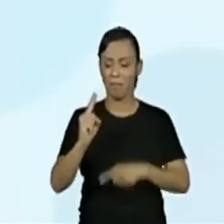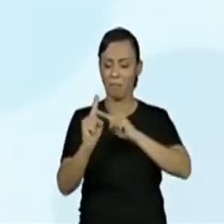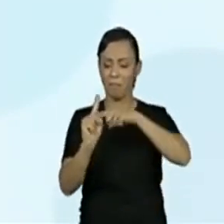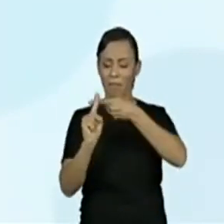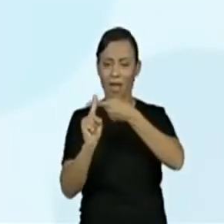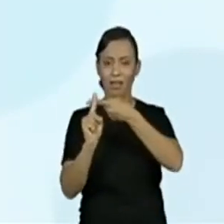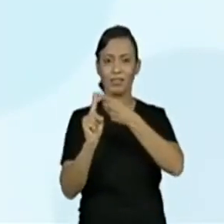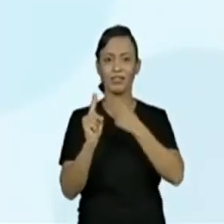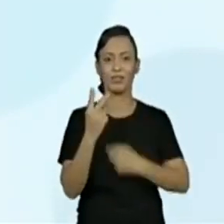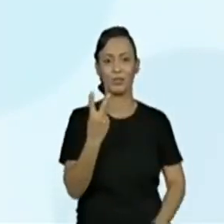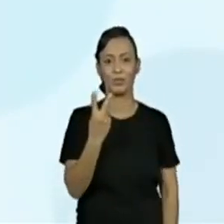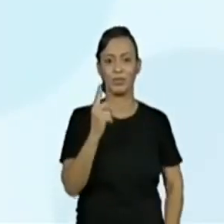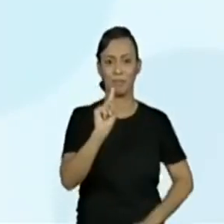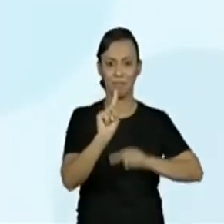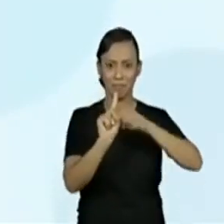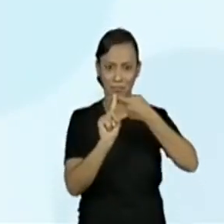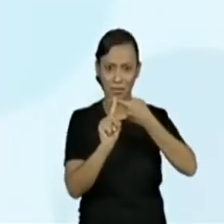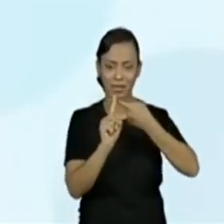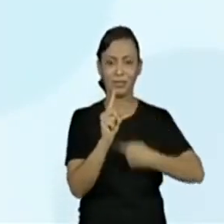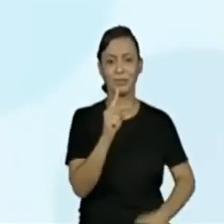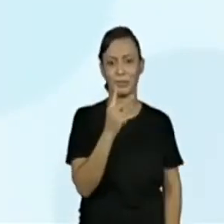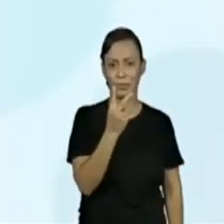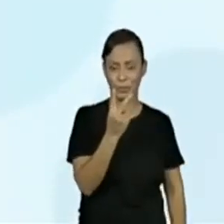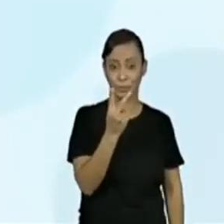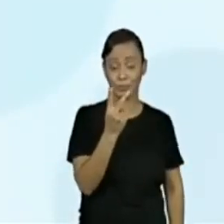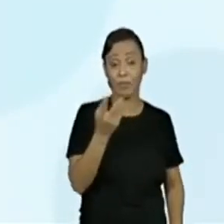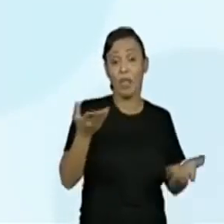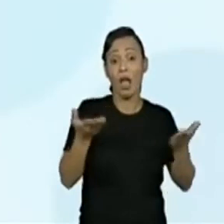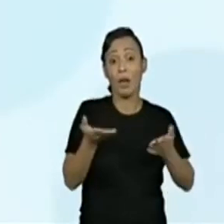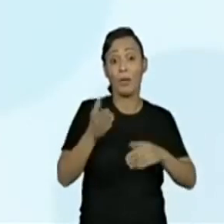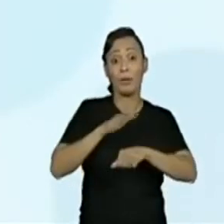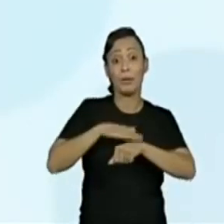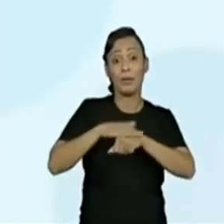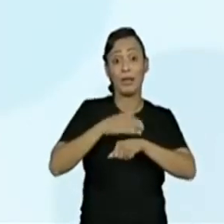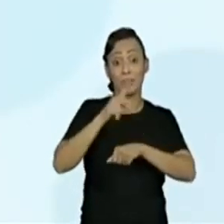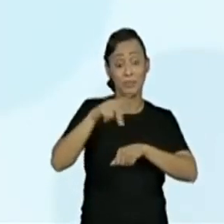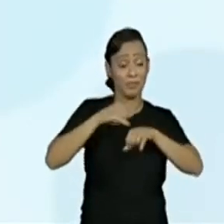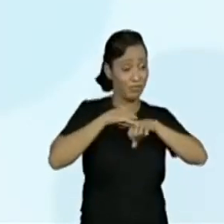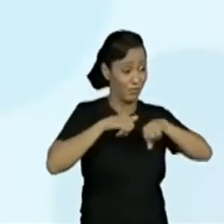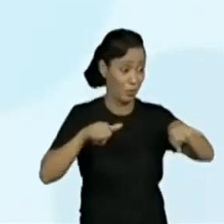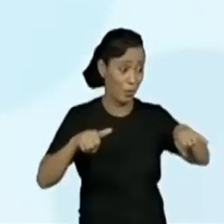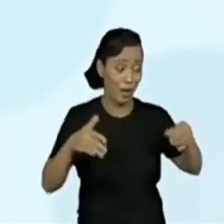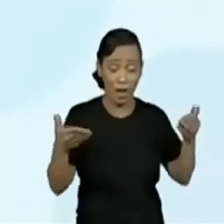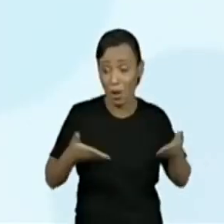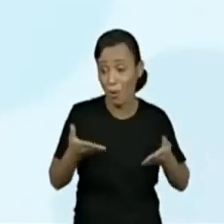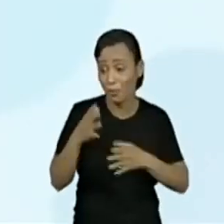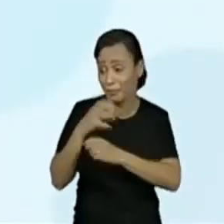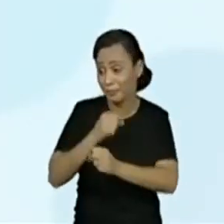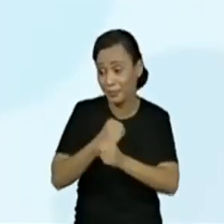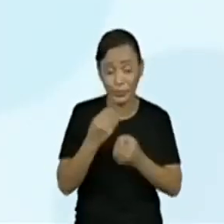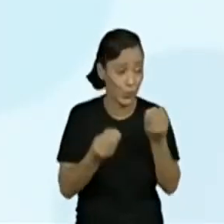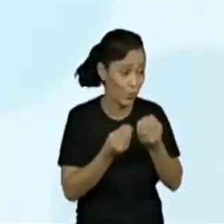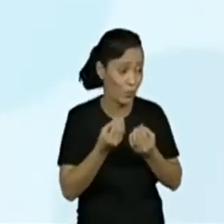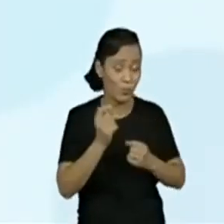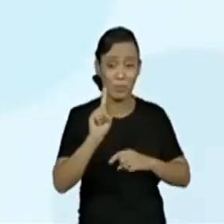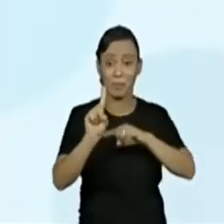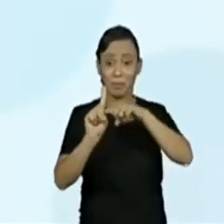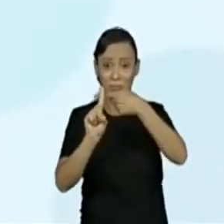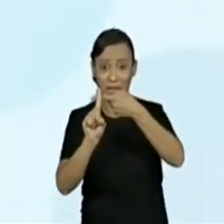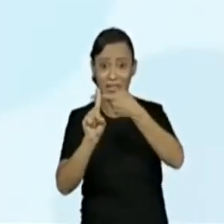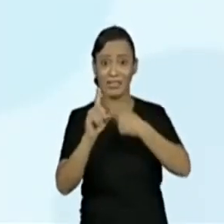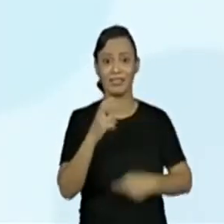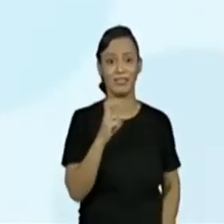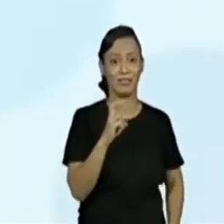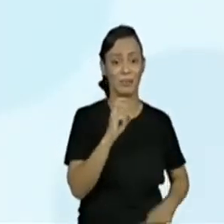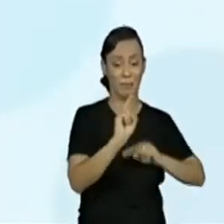agora a professora pediu que a contagem fosse realizada, olha só, de cinco